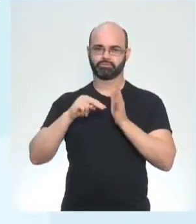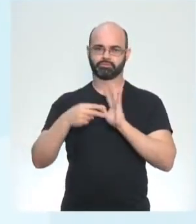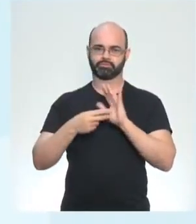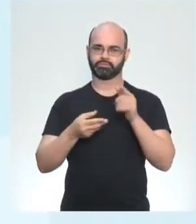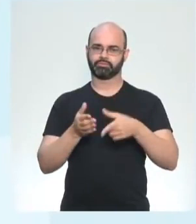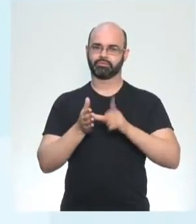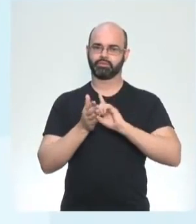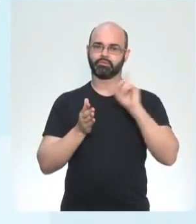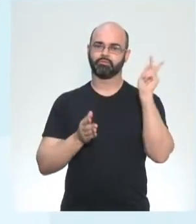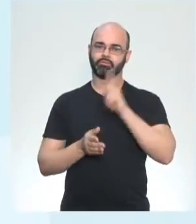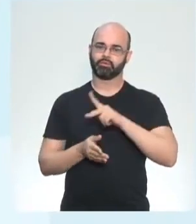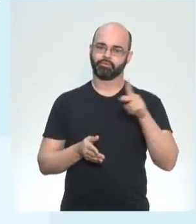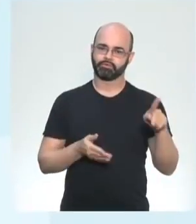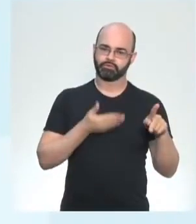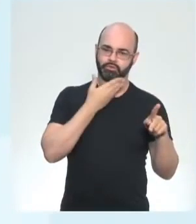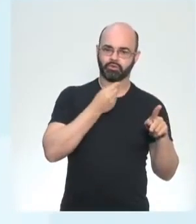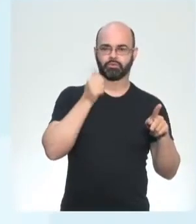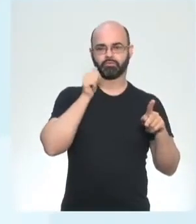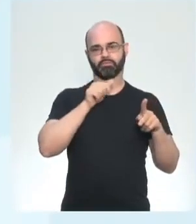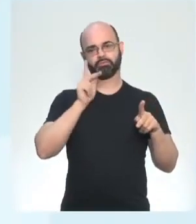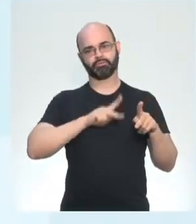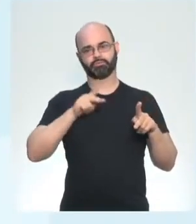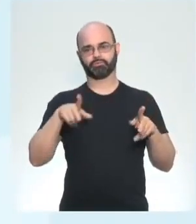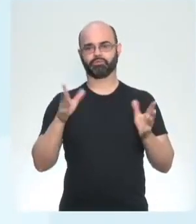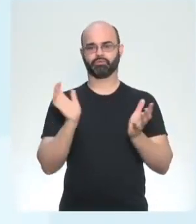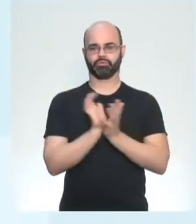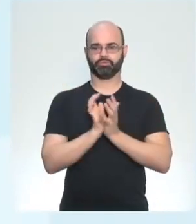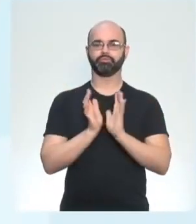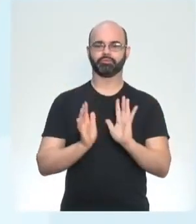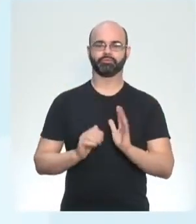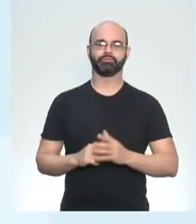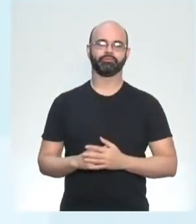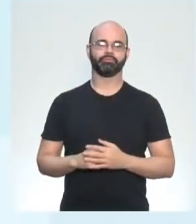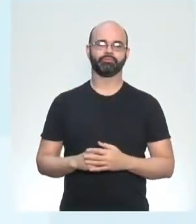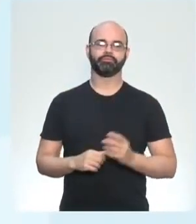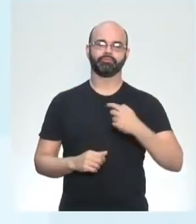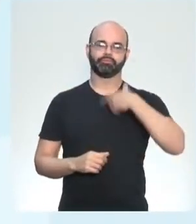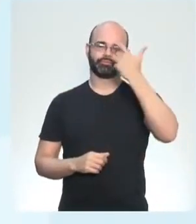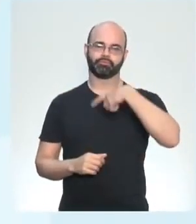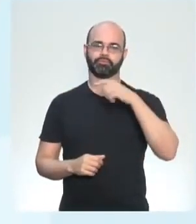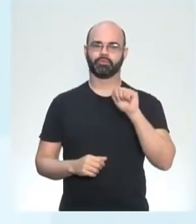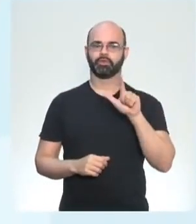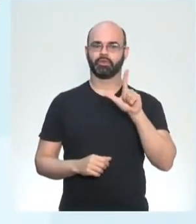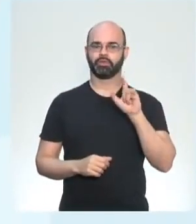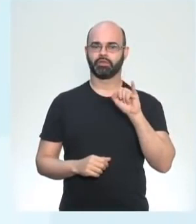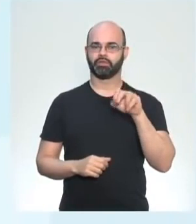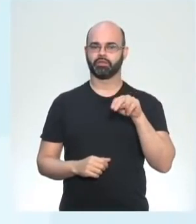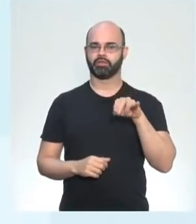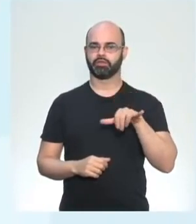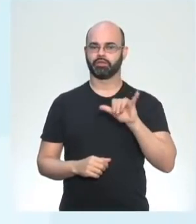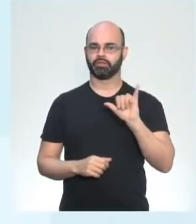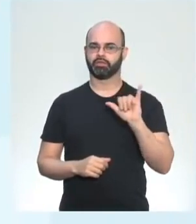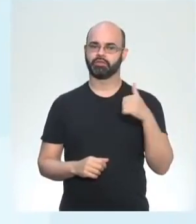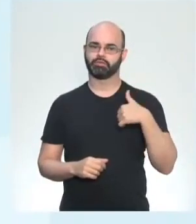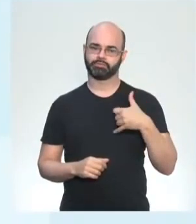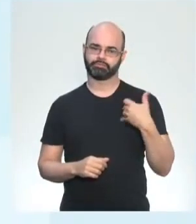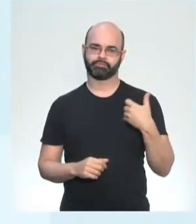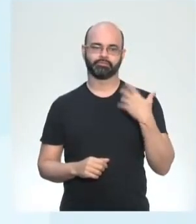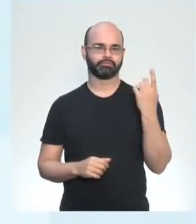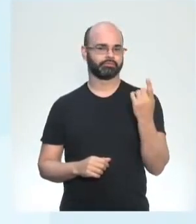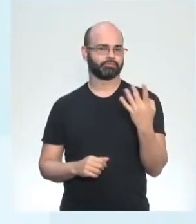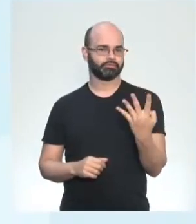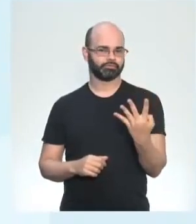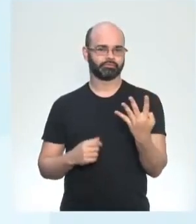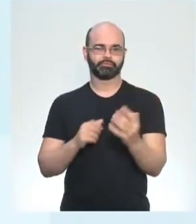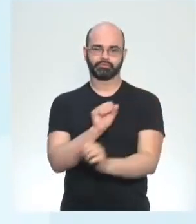colocou, professores e professoras, tudo bem? Então vamos lá. Sou Aline, tenho 14 anos, aluna do